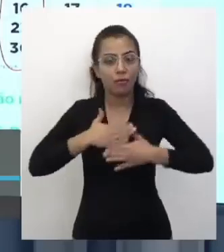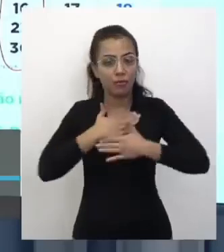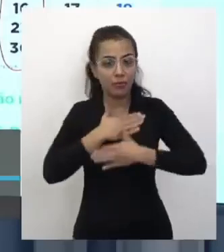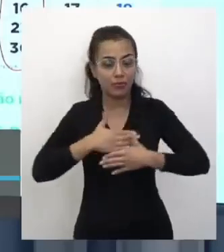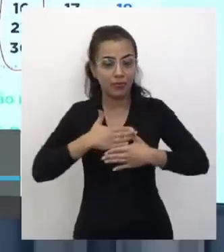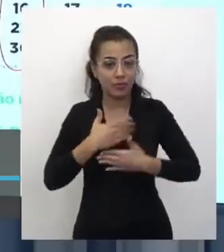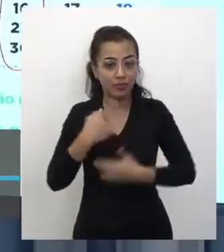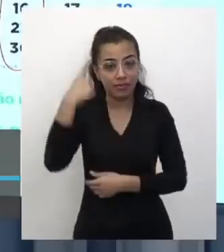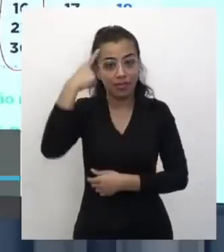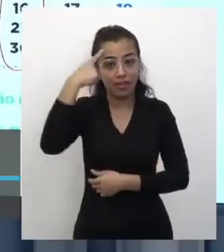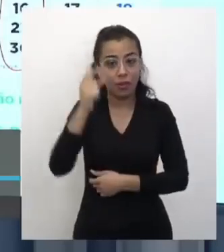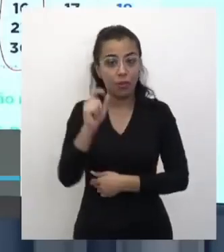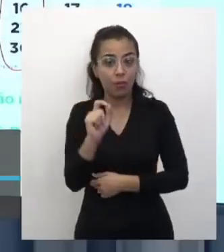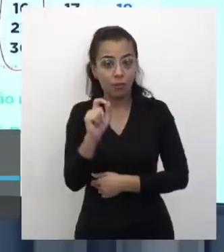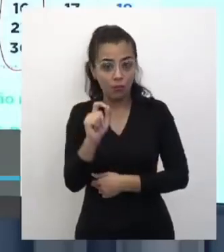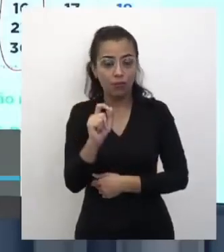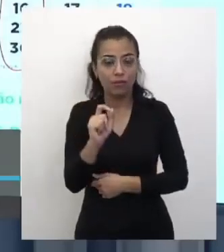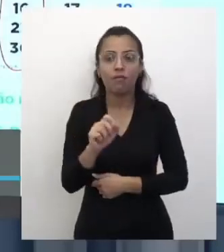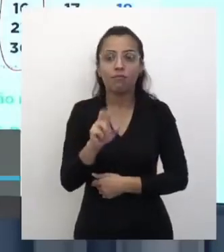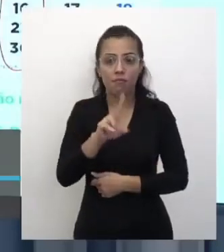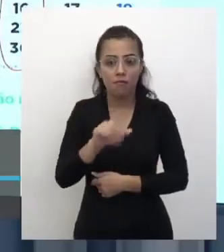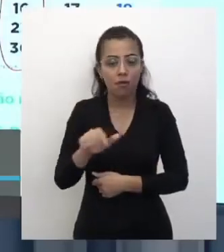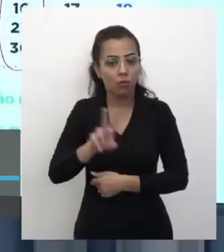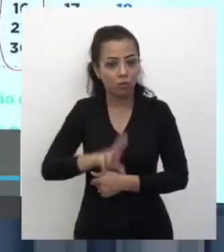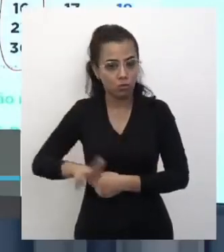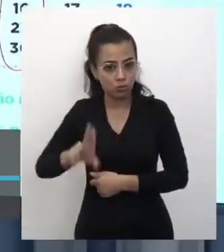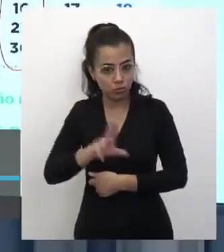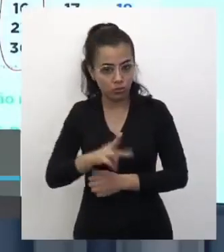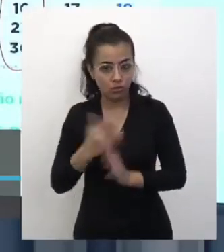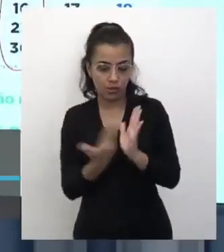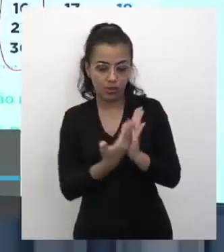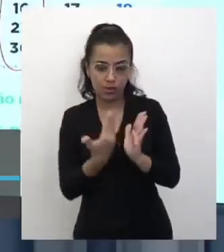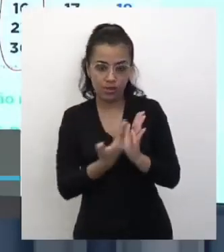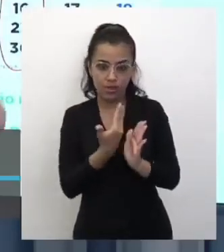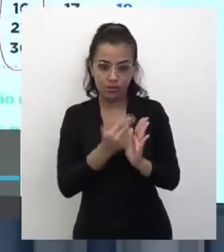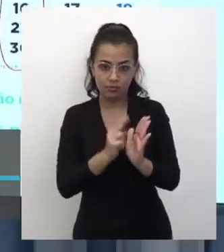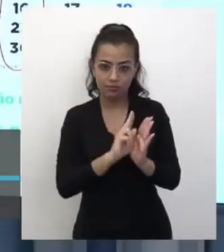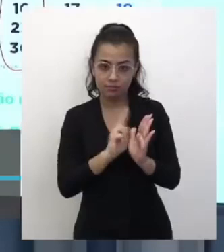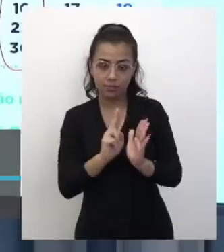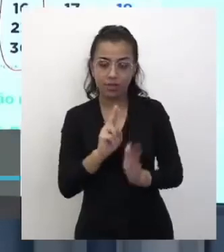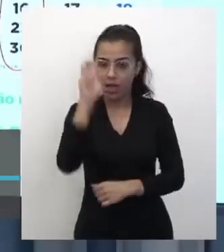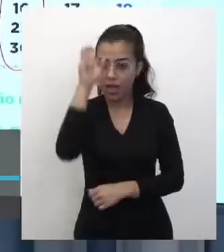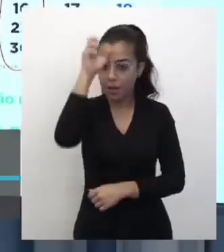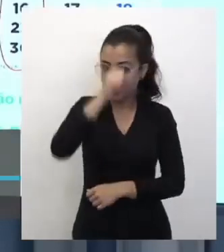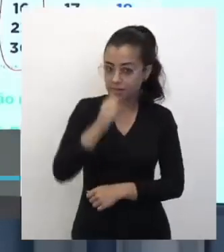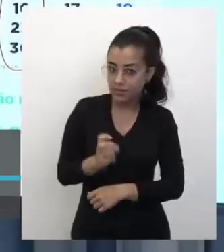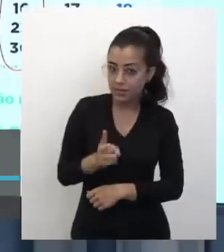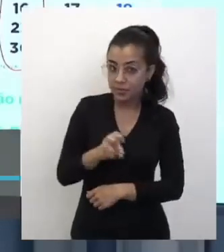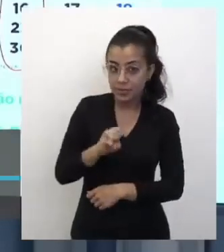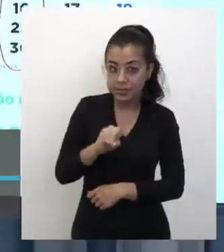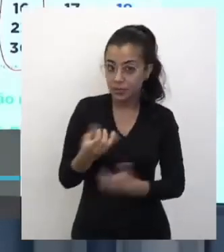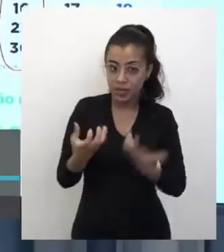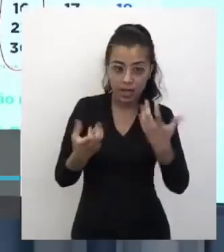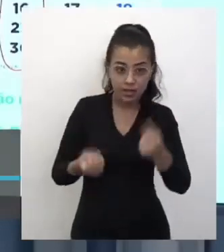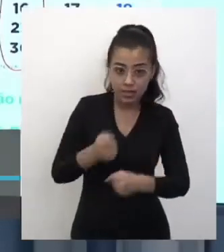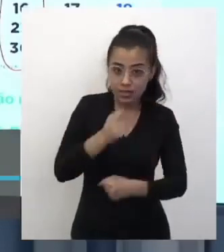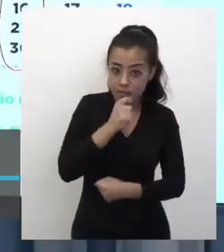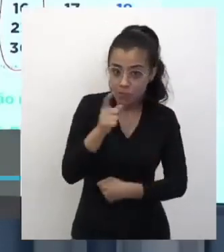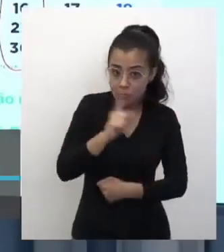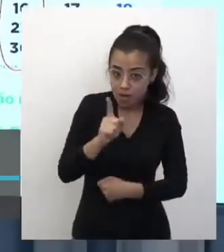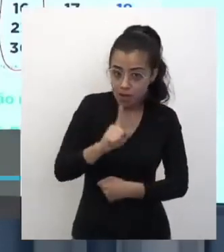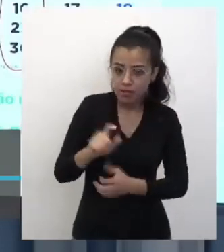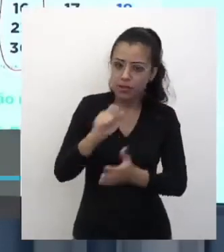ideia é do seguinte, ó, então, nós vamos utilizar o caderno Aprender Sempre, né? Esse material, se vocês não receberam, não tem problema, vai